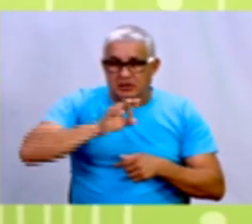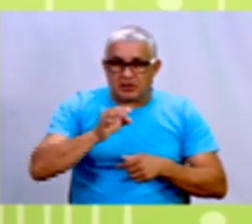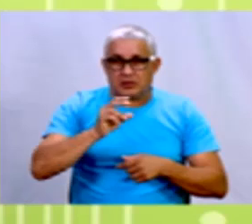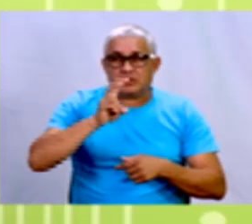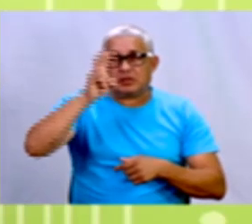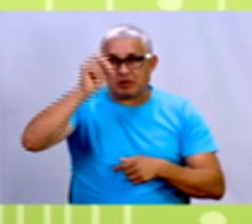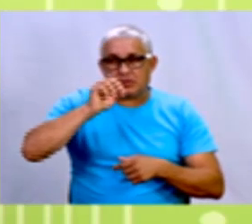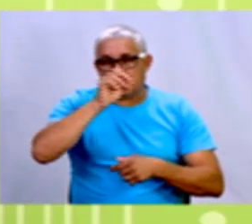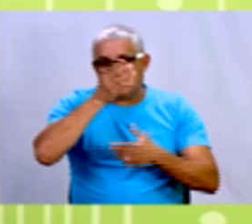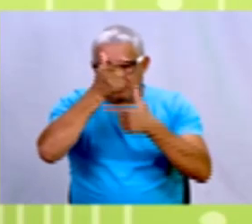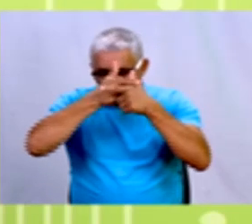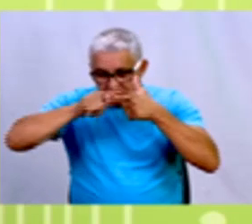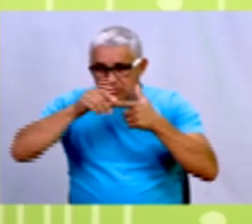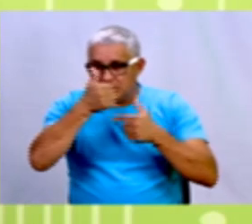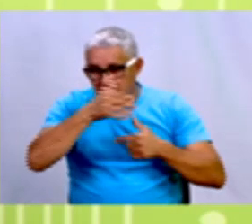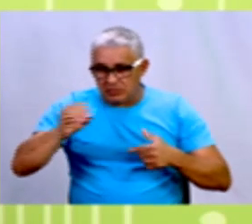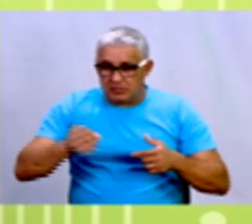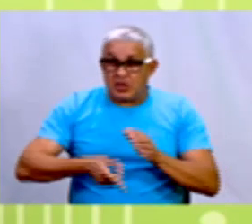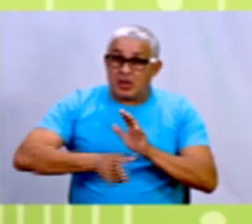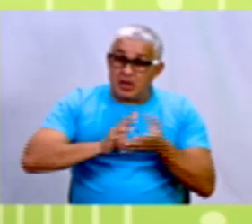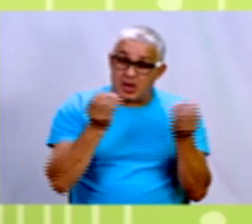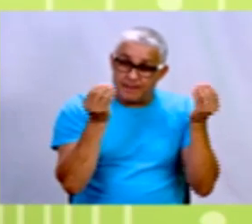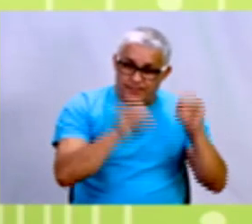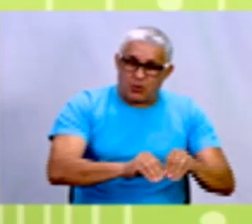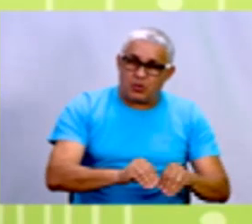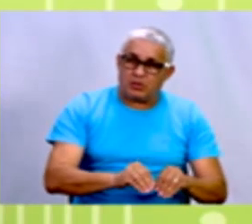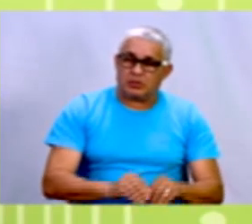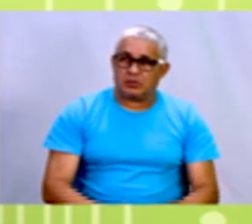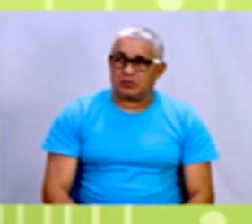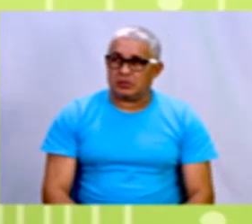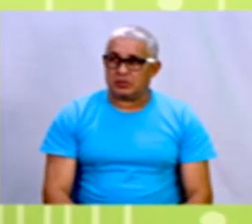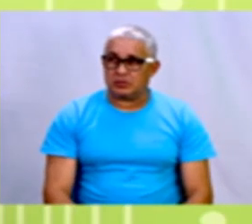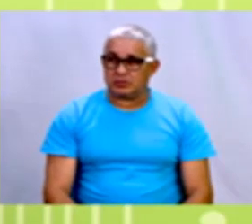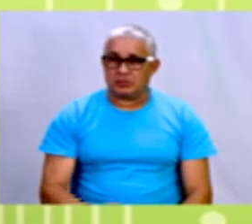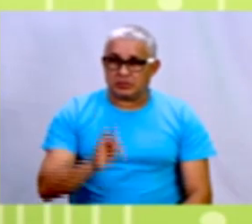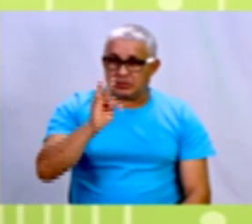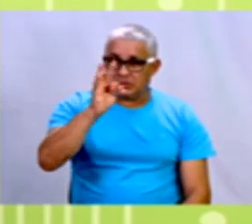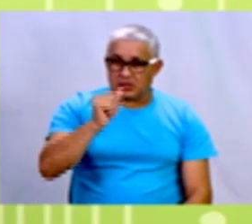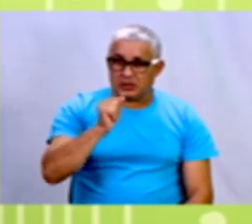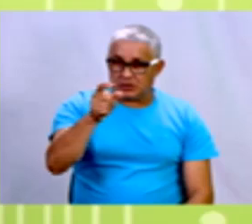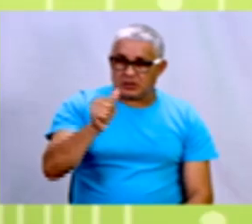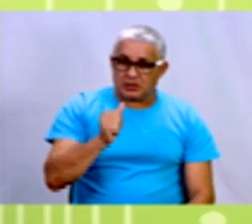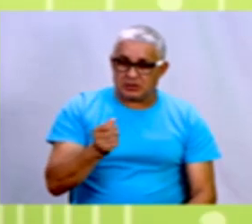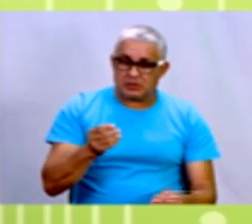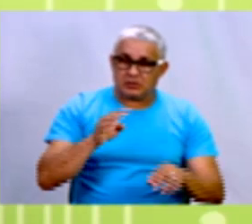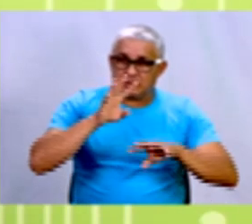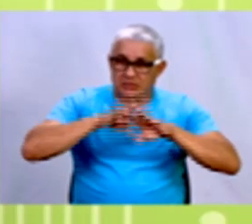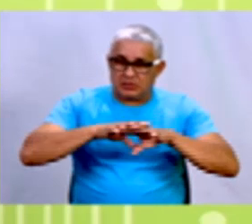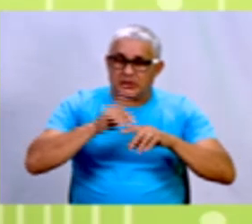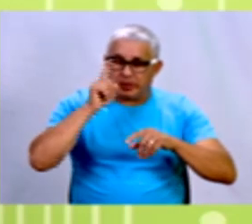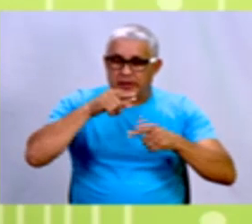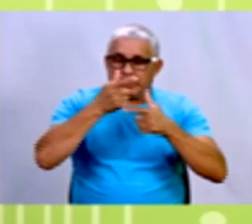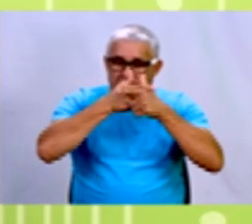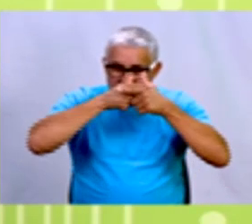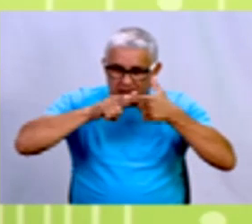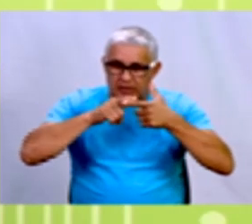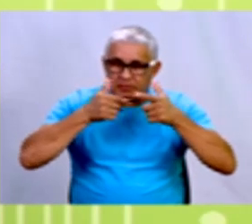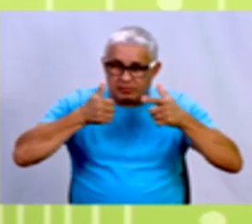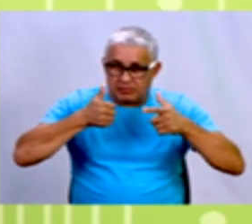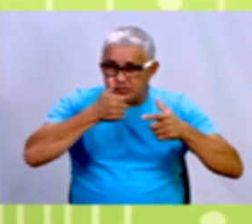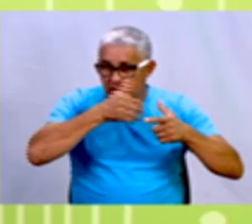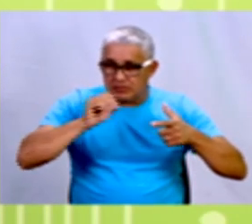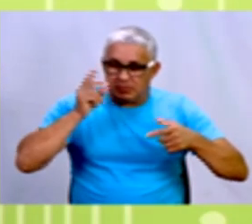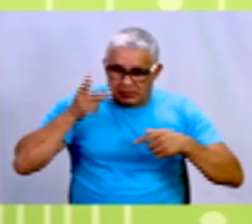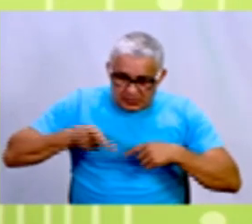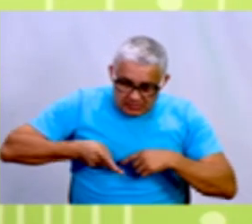50 divididos por 100. Antes de colocar na fórmula. Quando a gente coloca a taxa na fórmula, é divididos por 100. Não